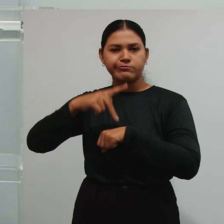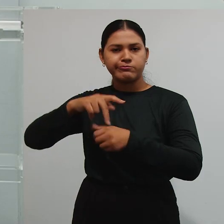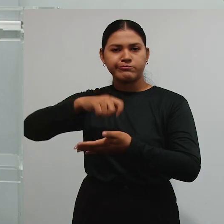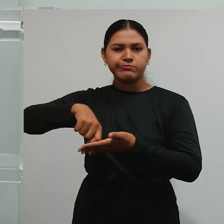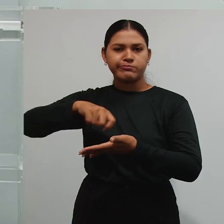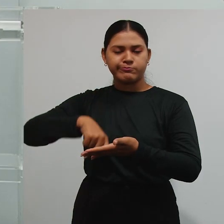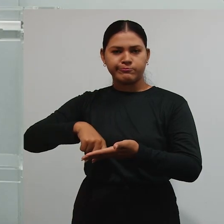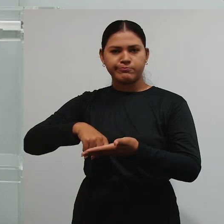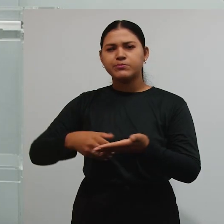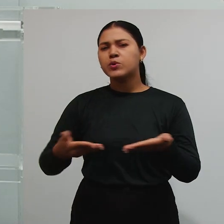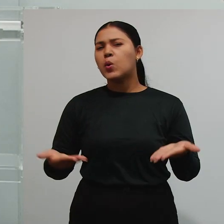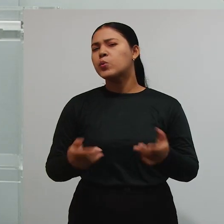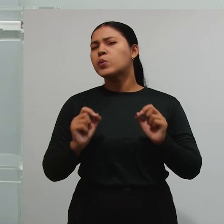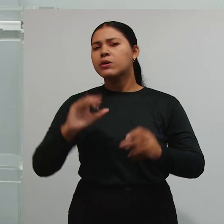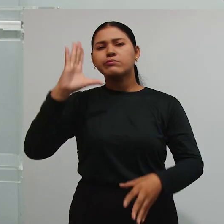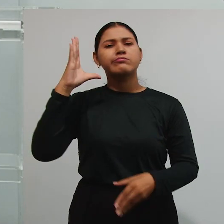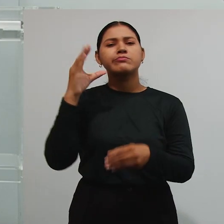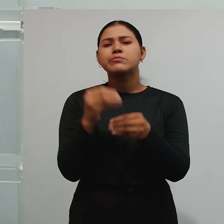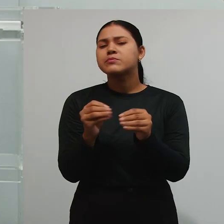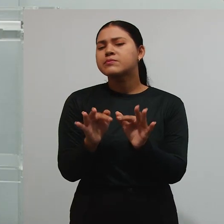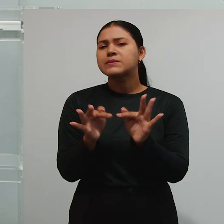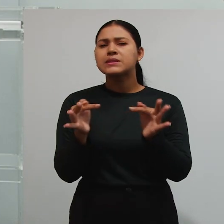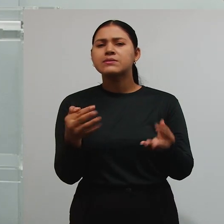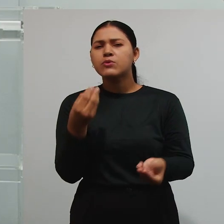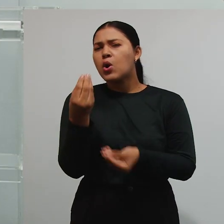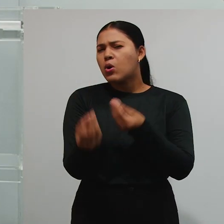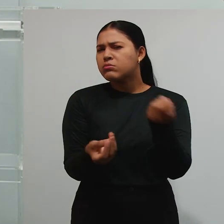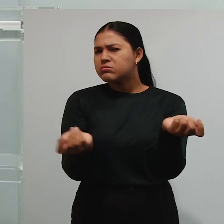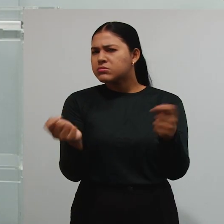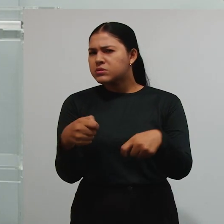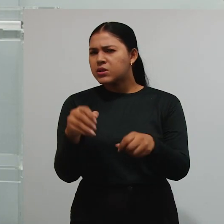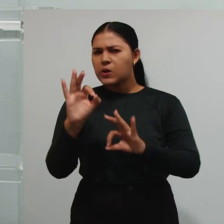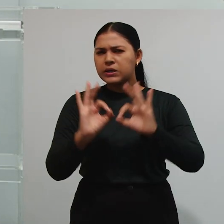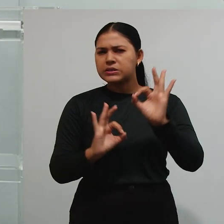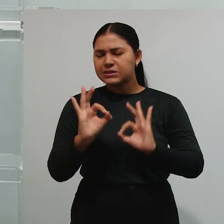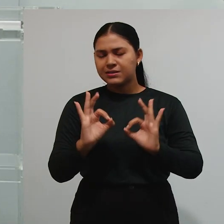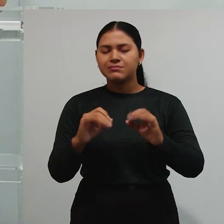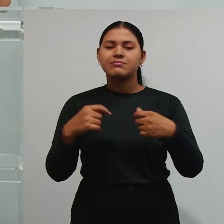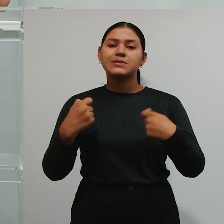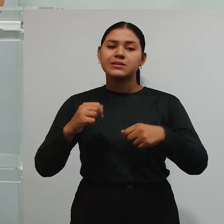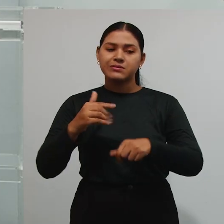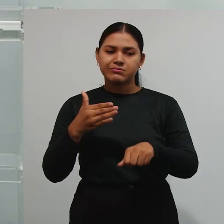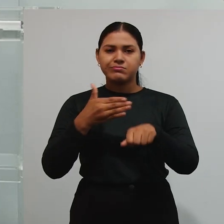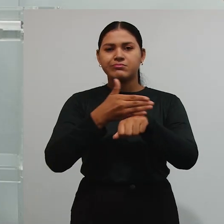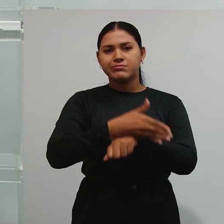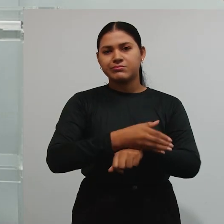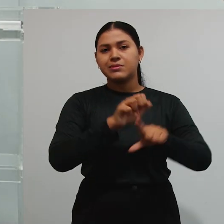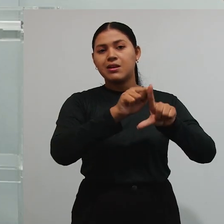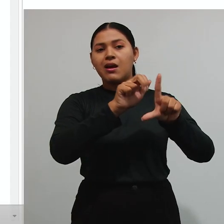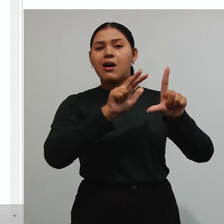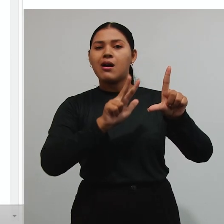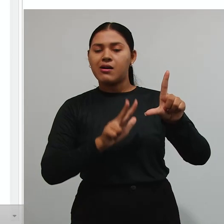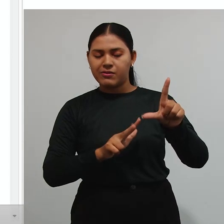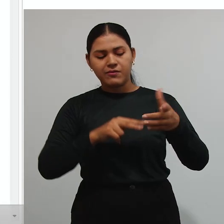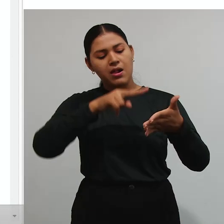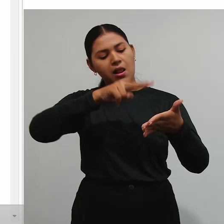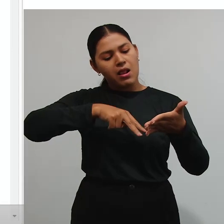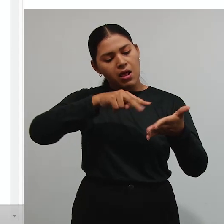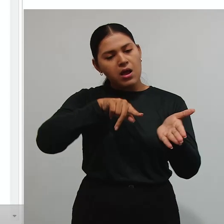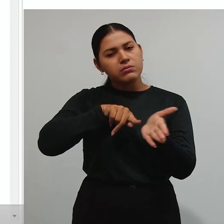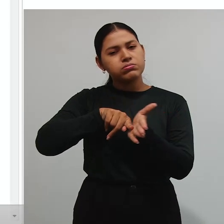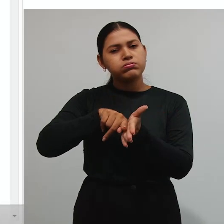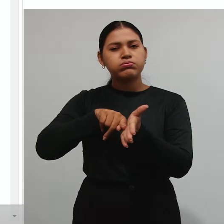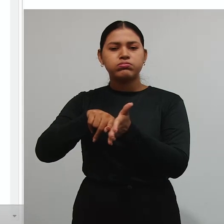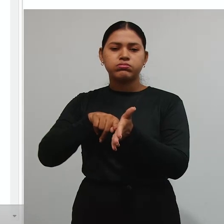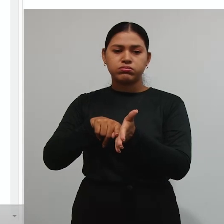você quiser saber de verdade como é que faz a citação, você vai lá, acessa o material. Né? Só destacar aqui que a gente tem os